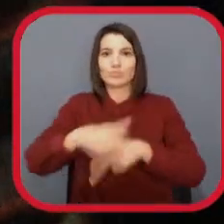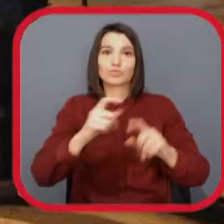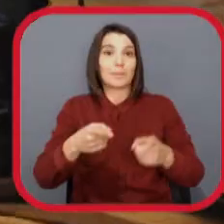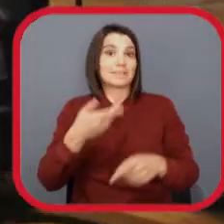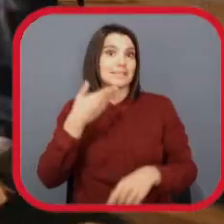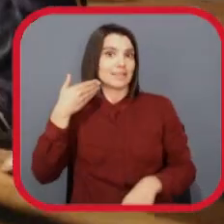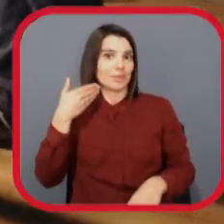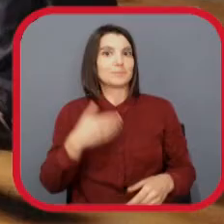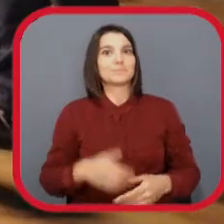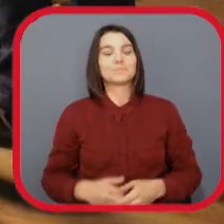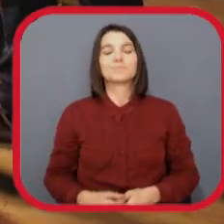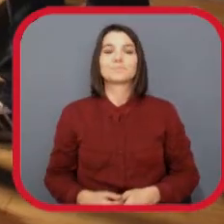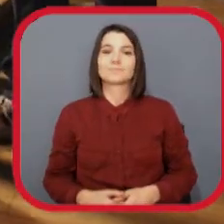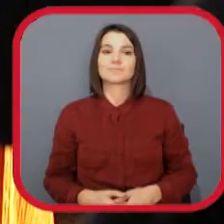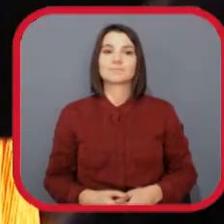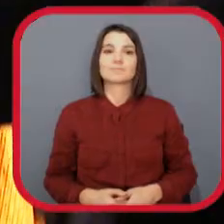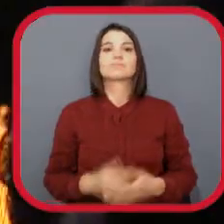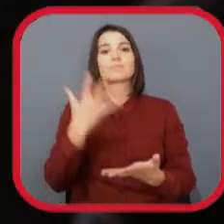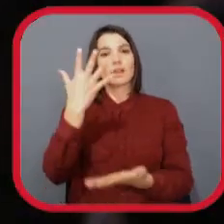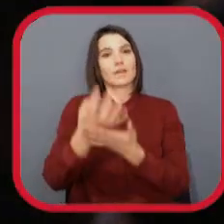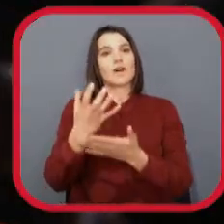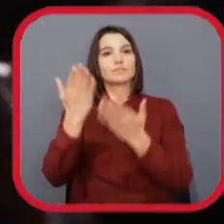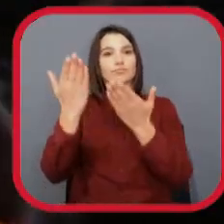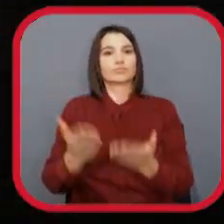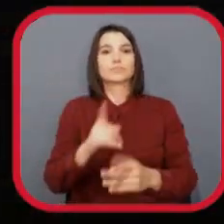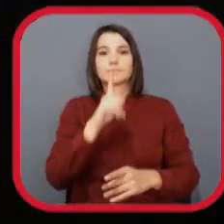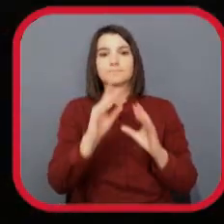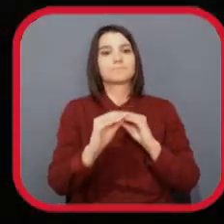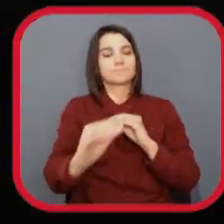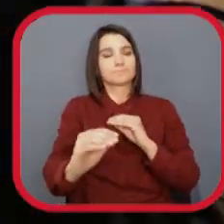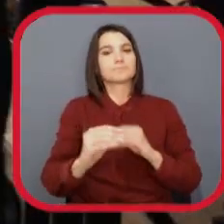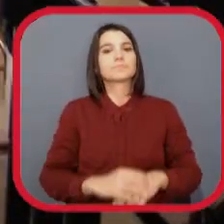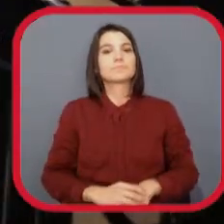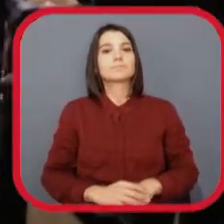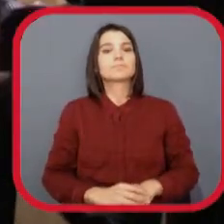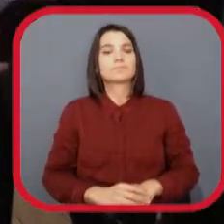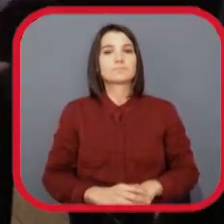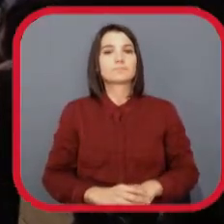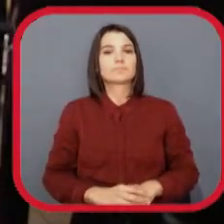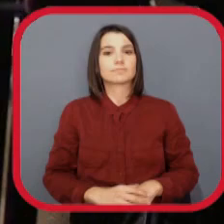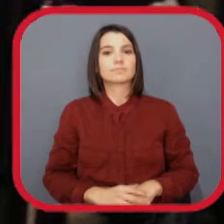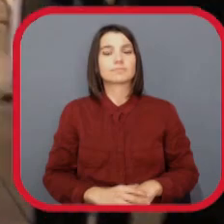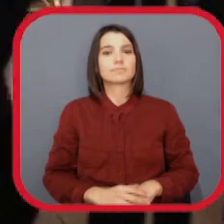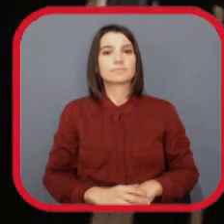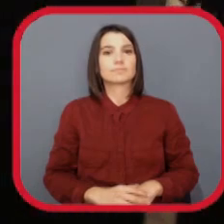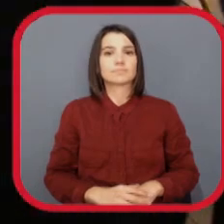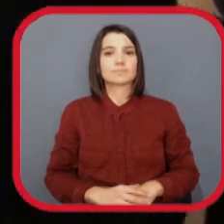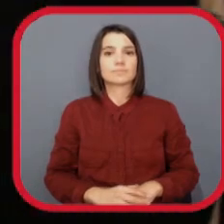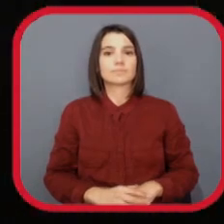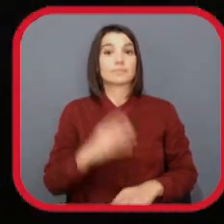trabalho começa cedo no platô. Está a gravar. Silêncio, por favor.